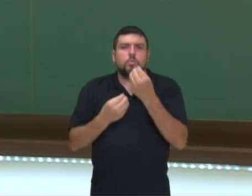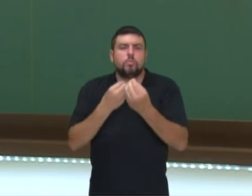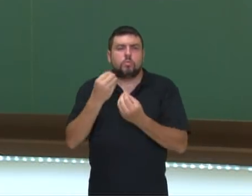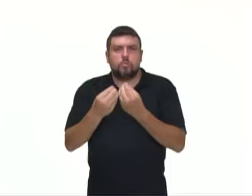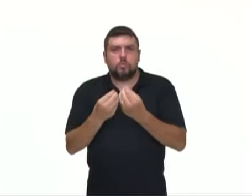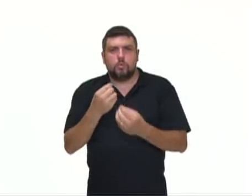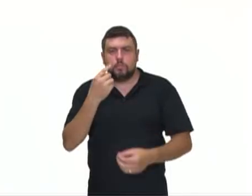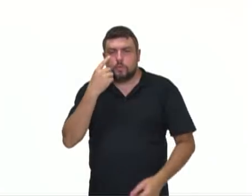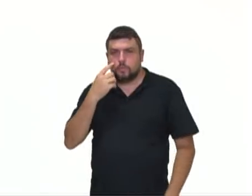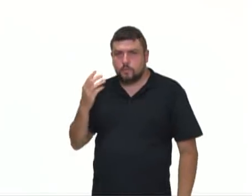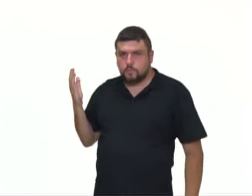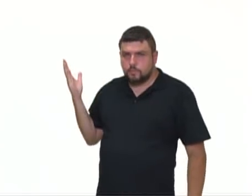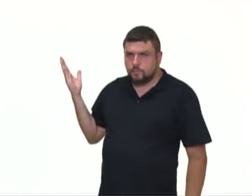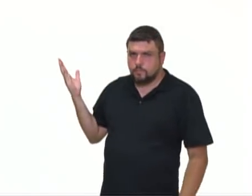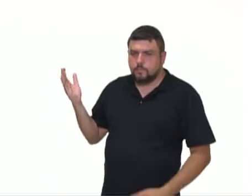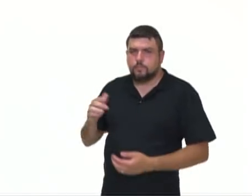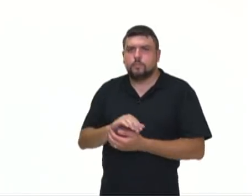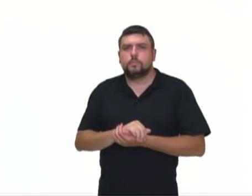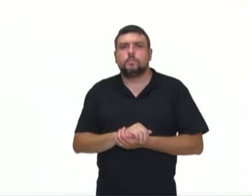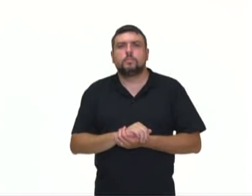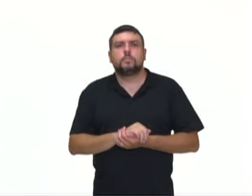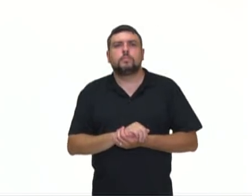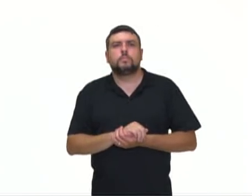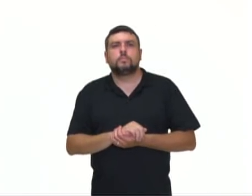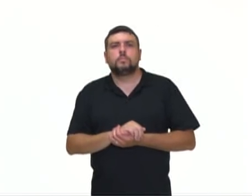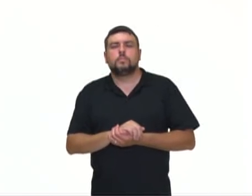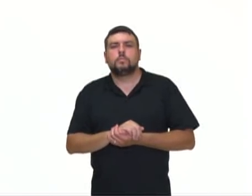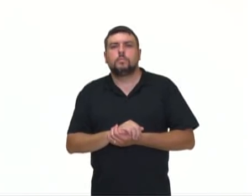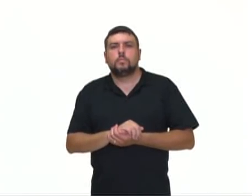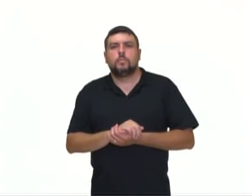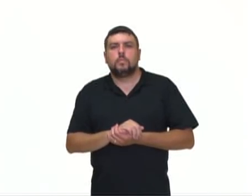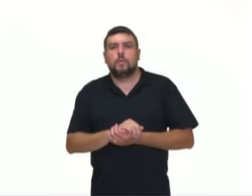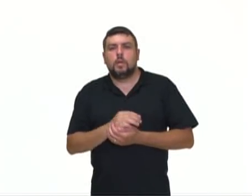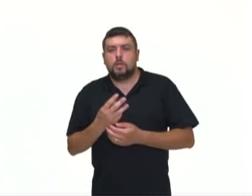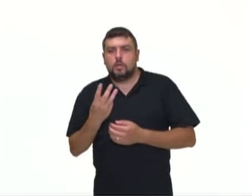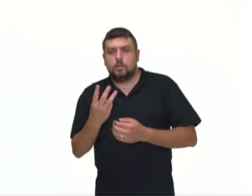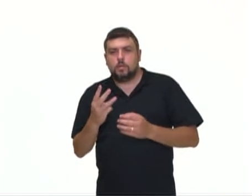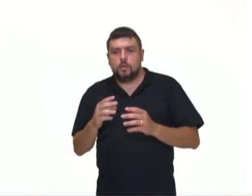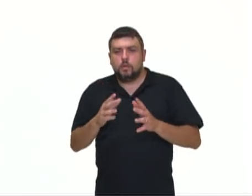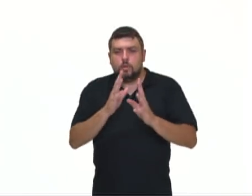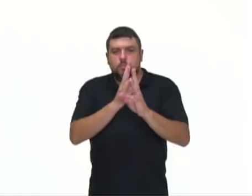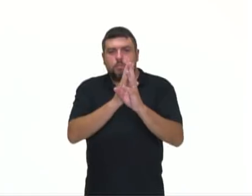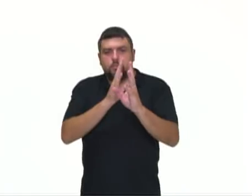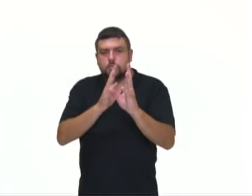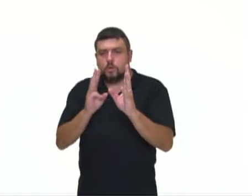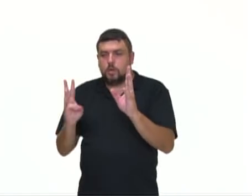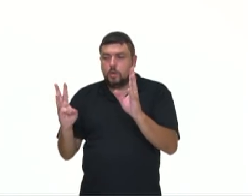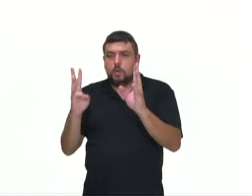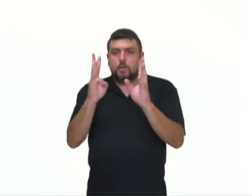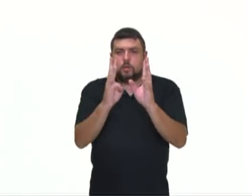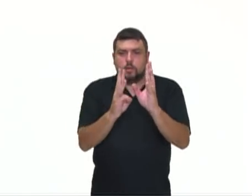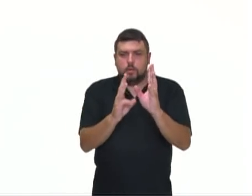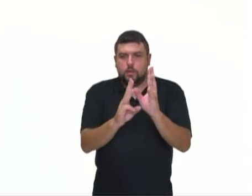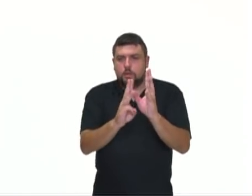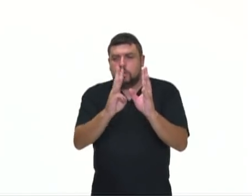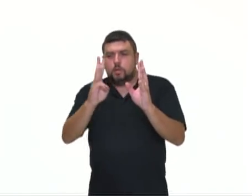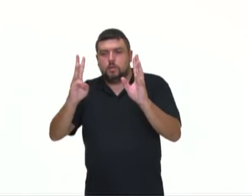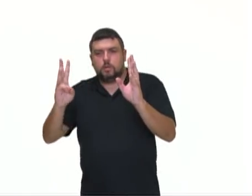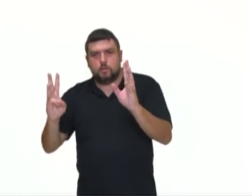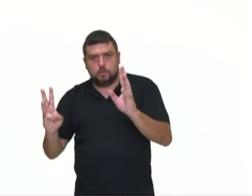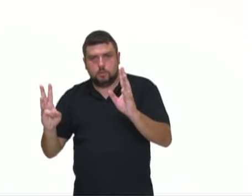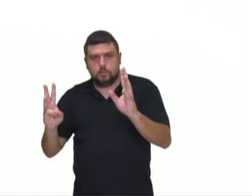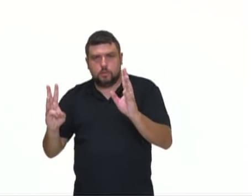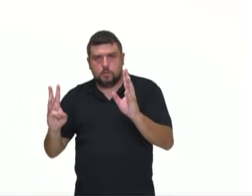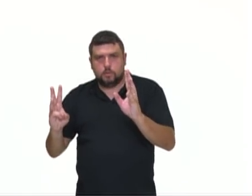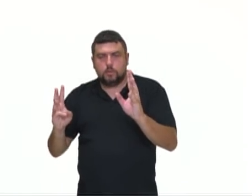modo. No sentido de comprimento, 3 estão mais próximos da rede e os 3 mais próximos do fundo. Então, 3 à frente, 3 mais no fundo,